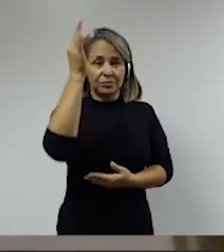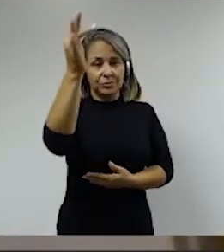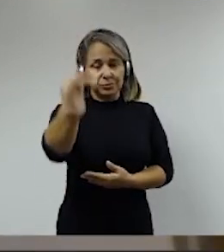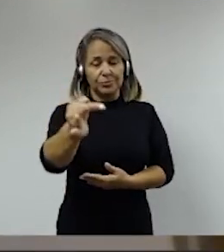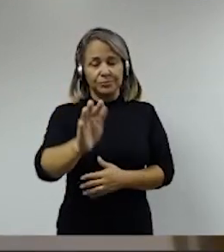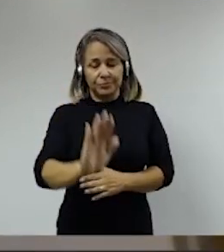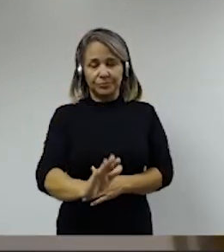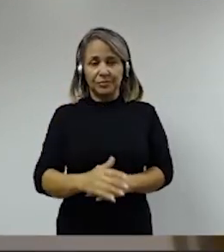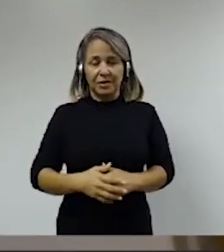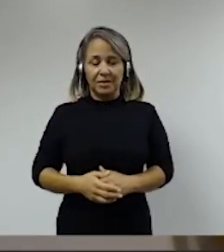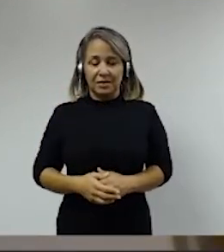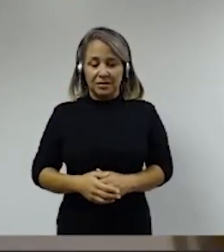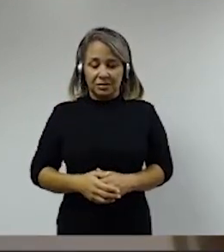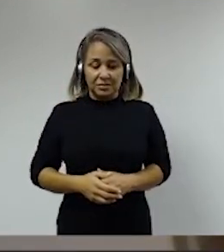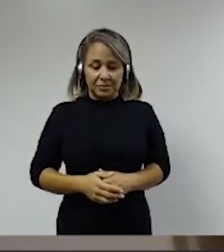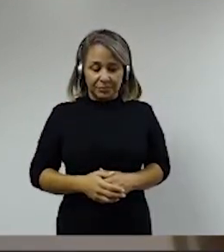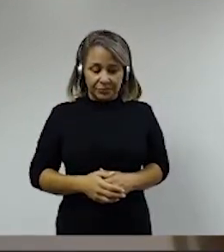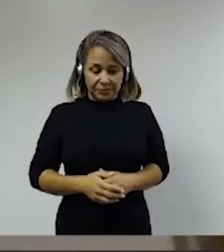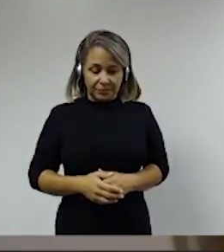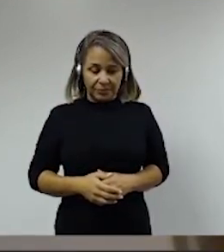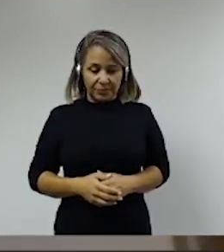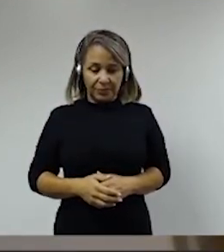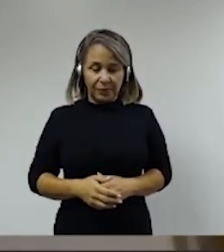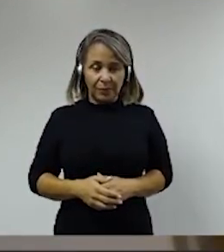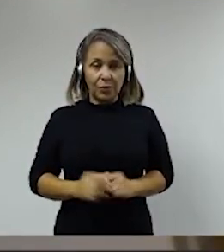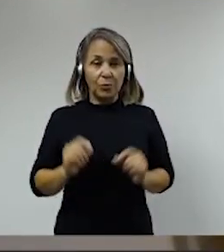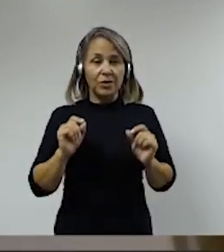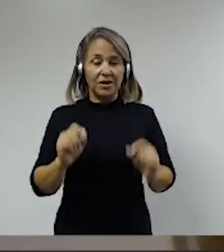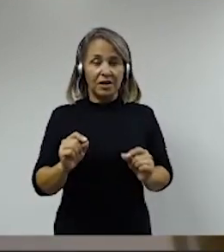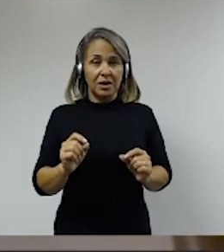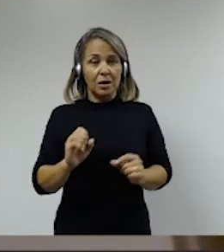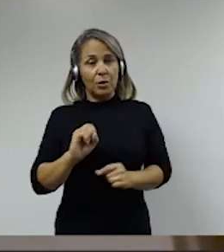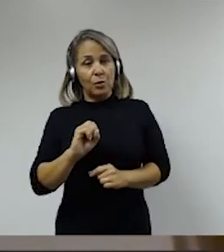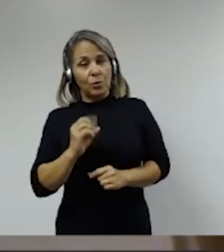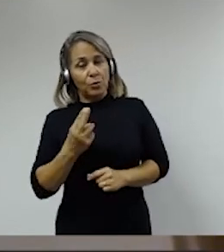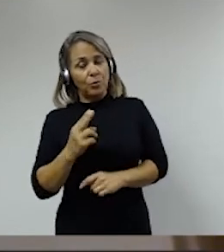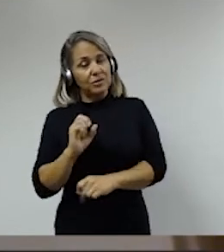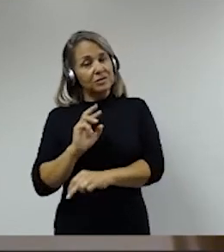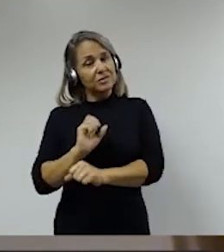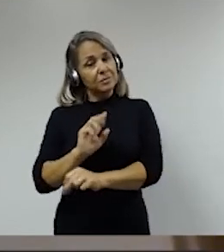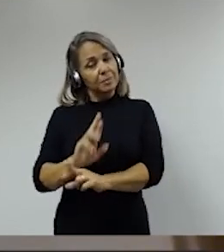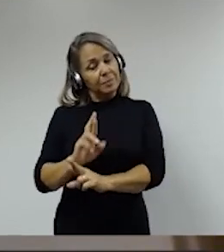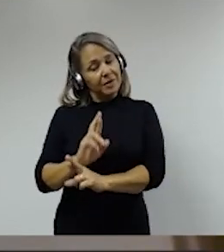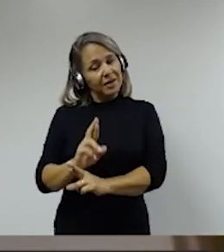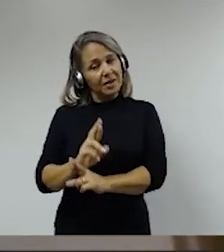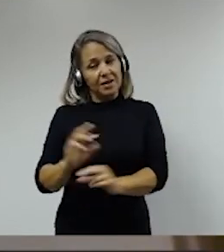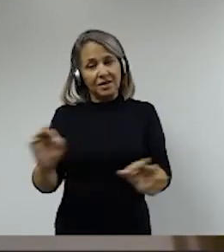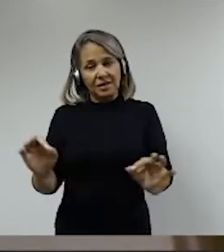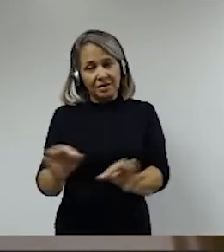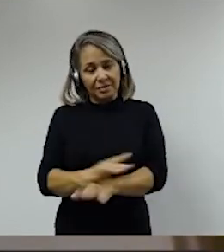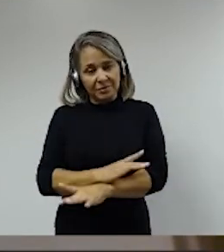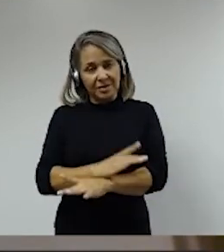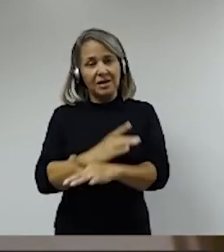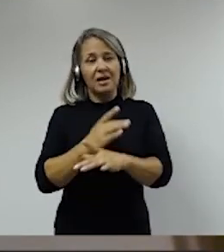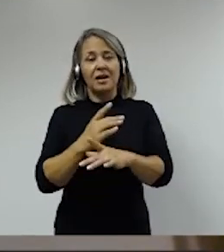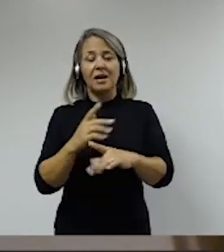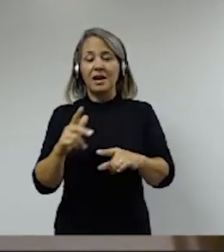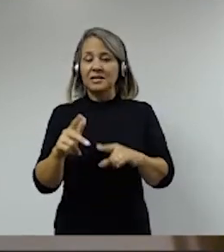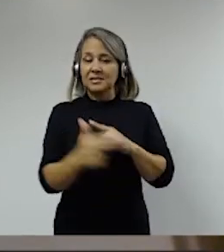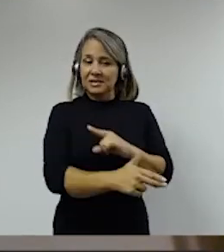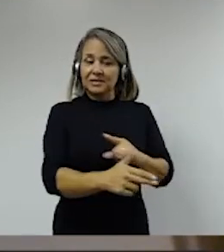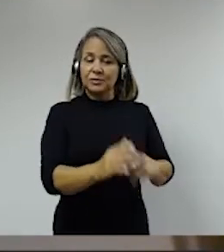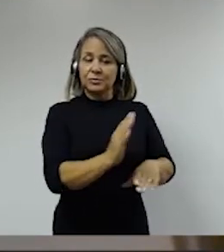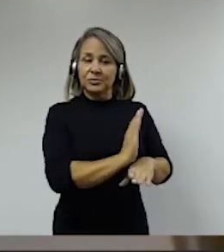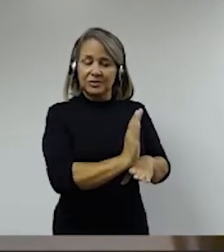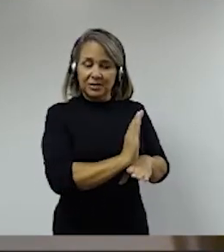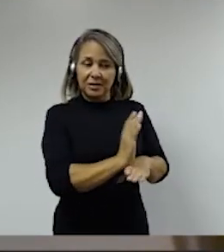né? E aí a alternativa ou se espera terminar as interdições das salas de cinema